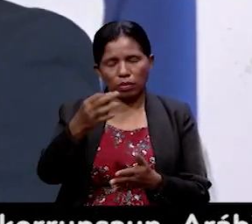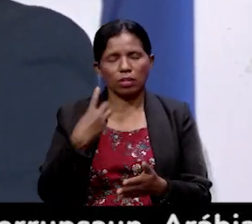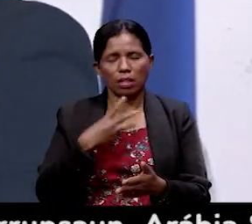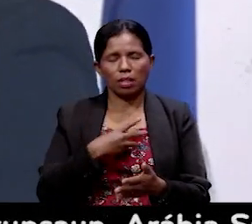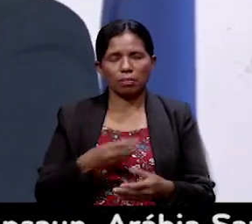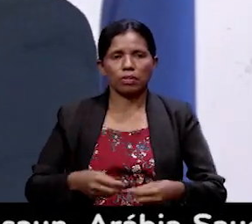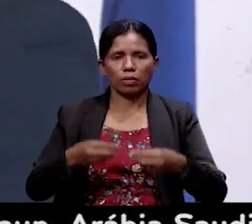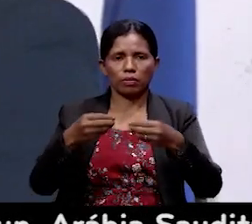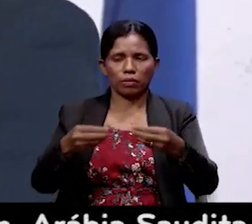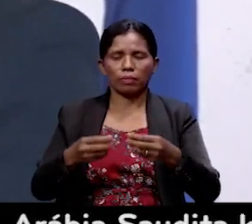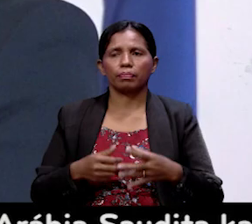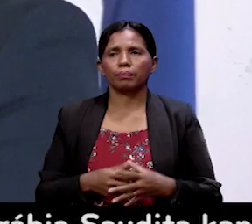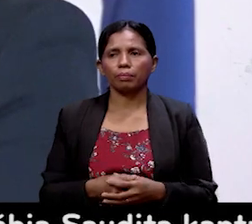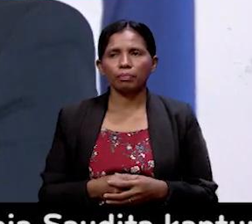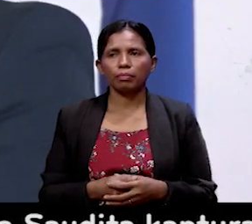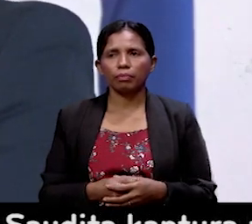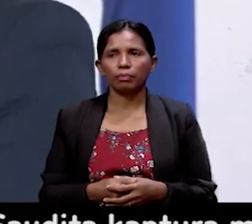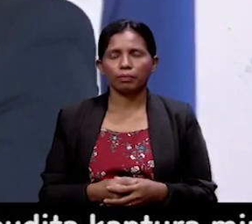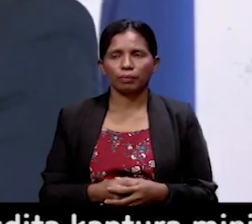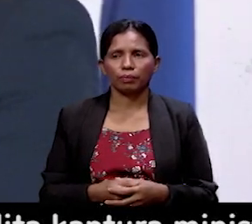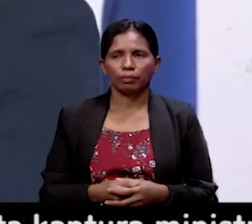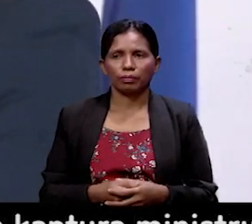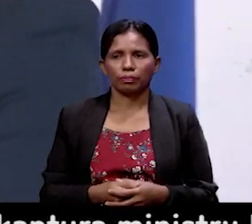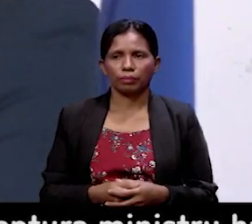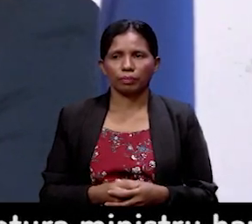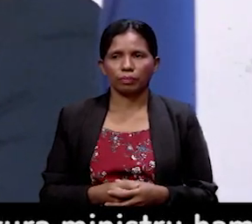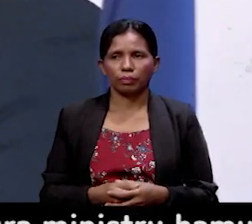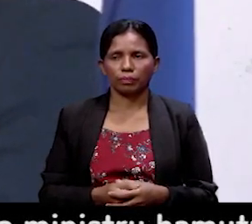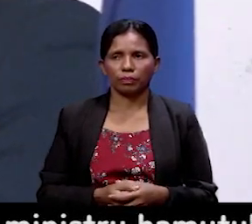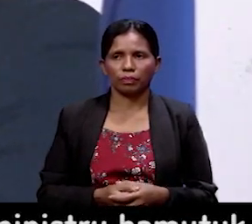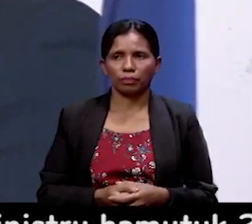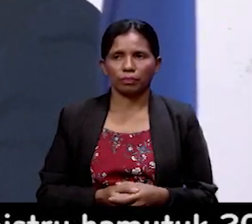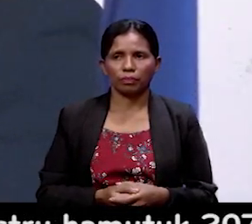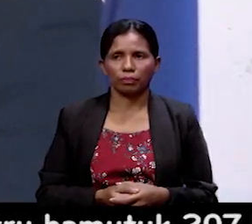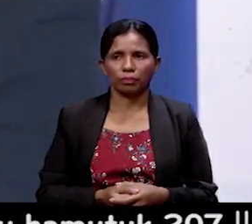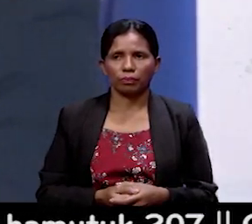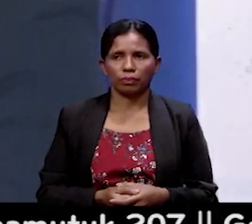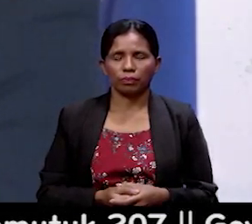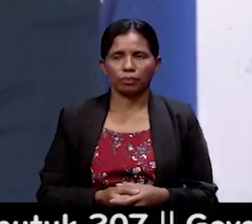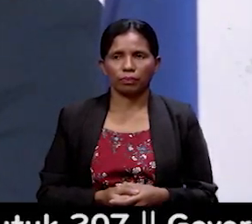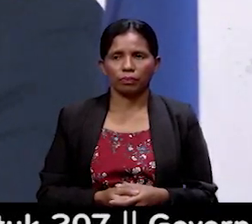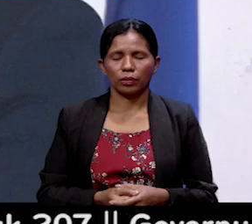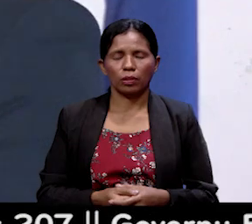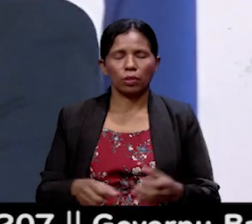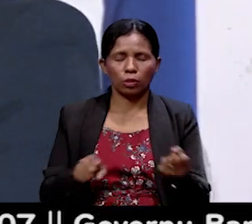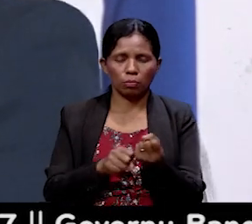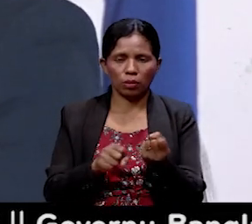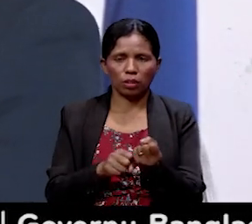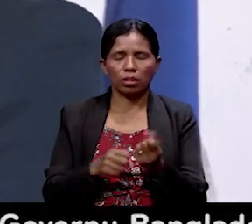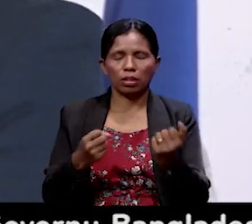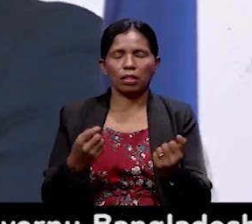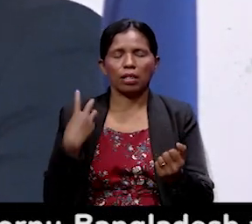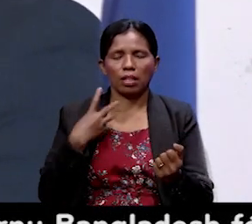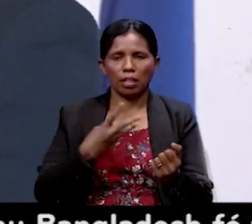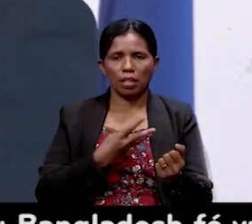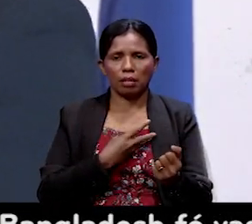de 100 euros adicional. Esse é o estreito. A contribuição cidadã gostaria de conhecer